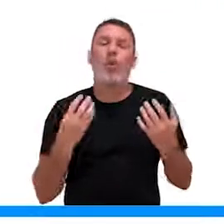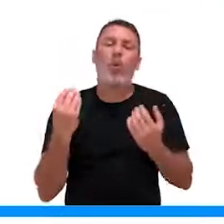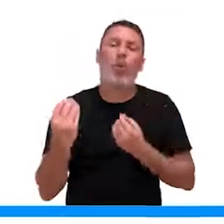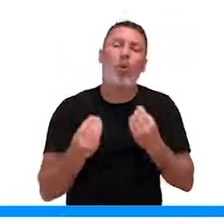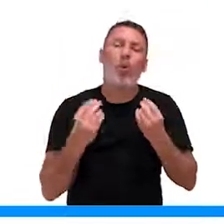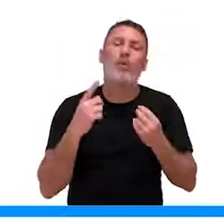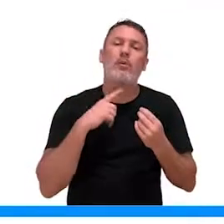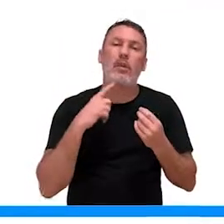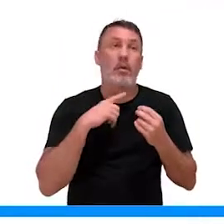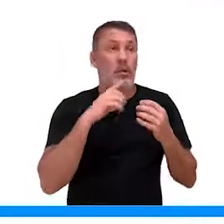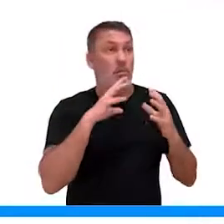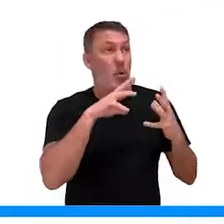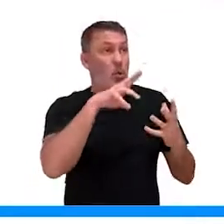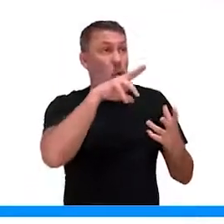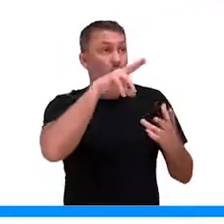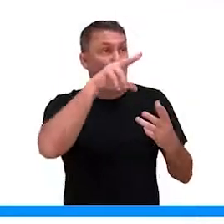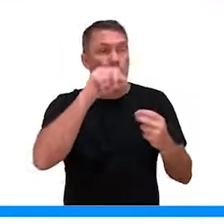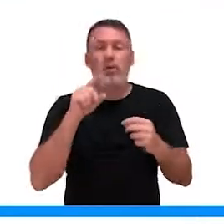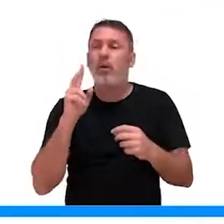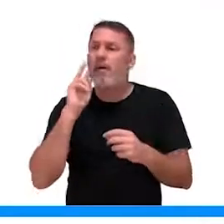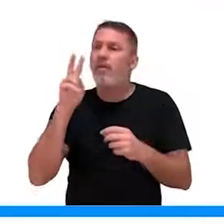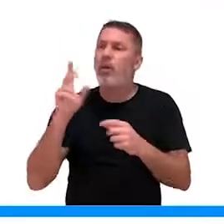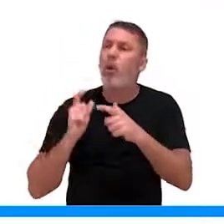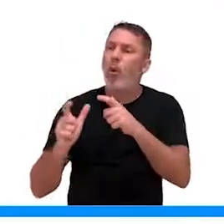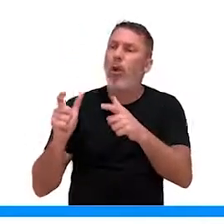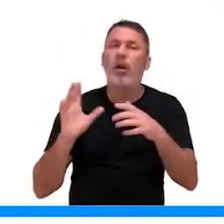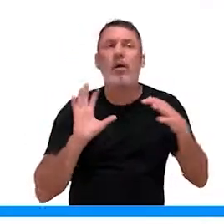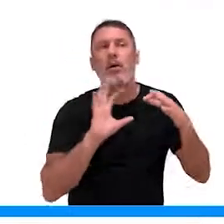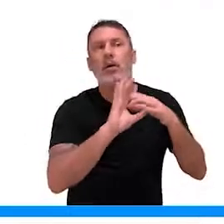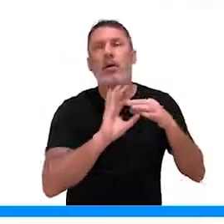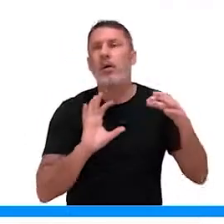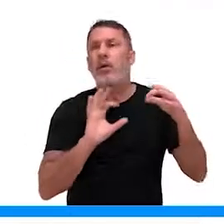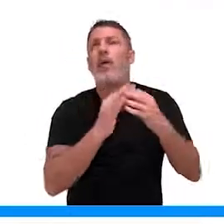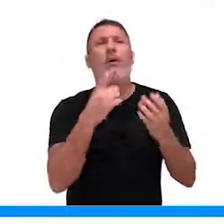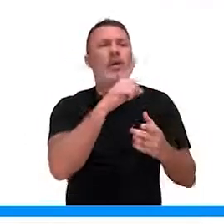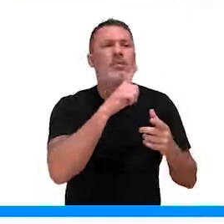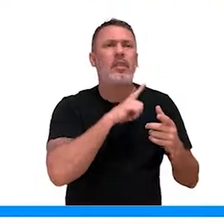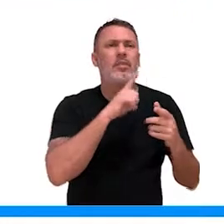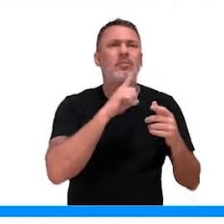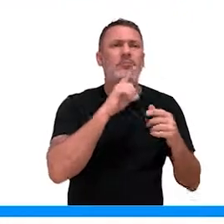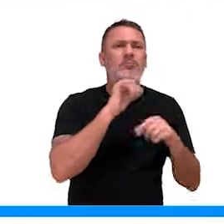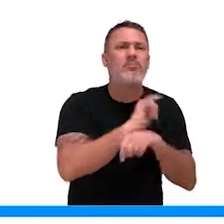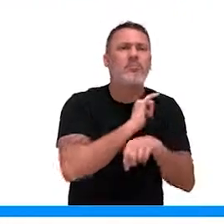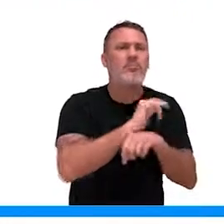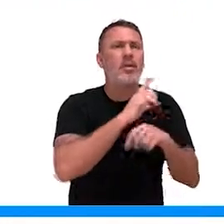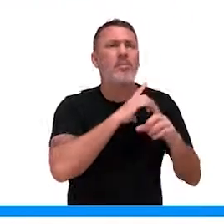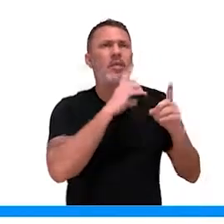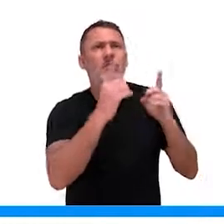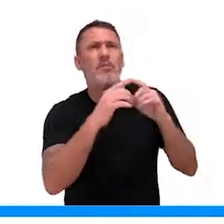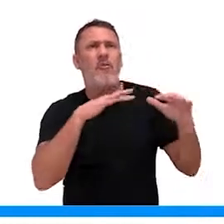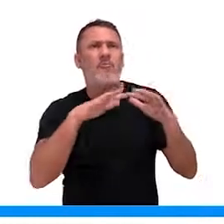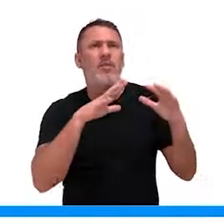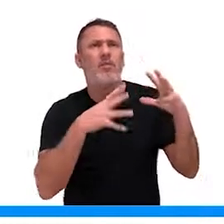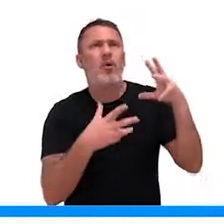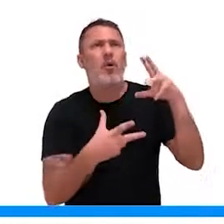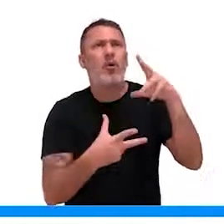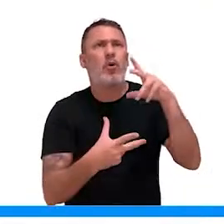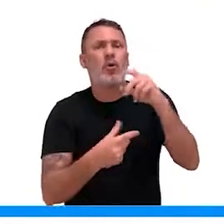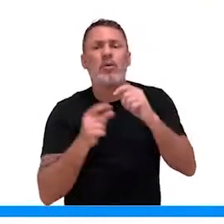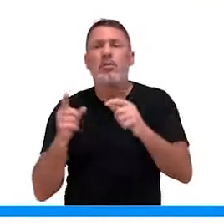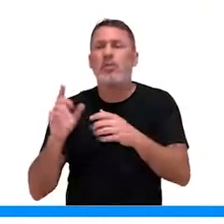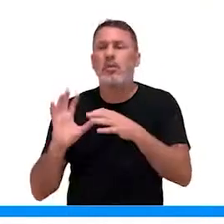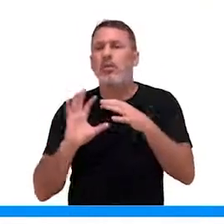se encaixa dentro desse avanço, dentro de novas dinâmicas que se consolidam na nossa sociedade, dentro do